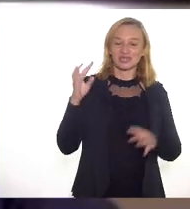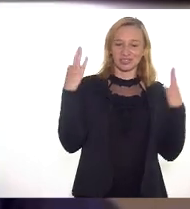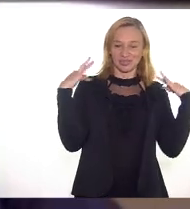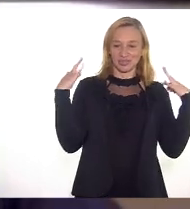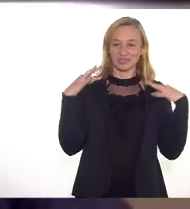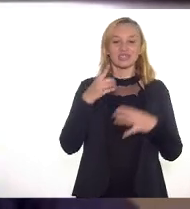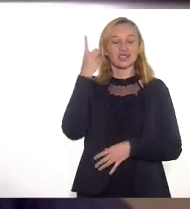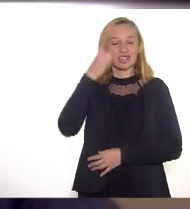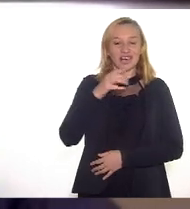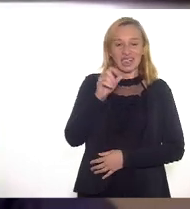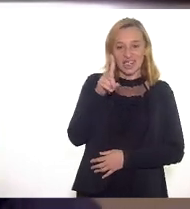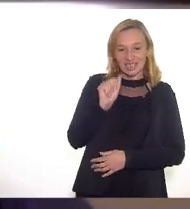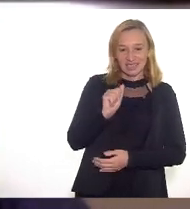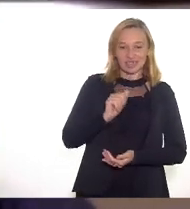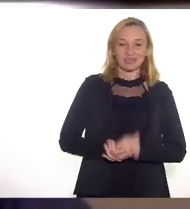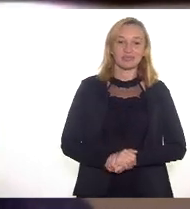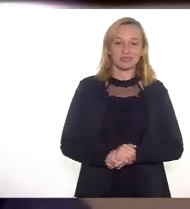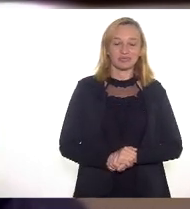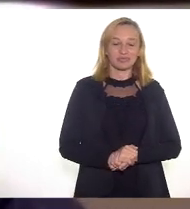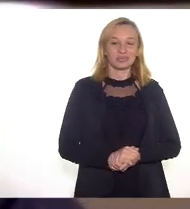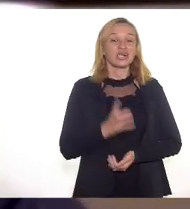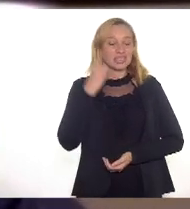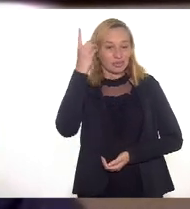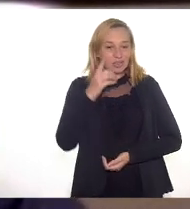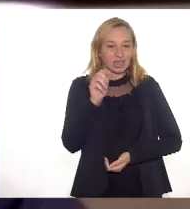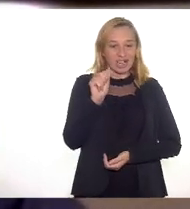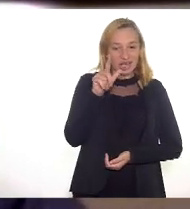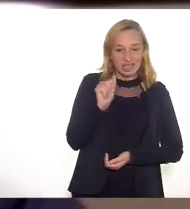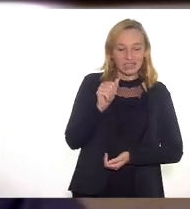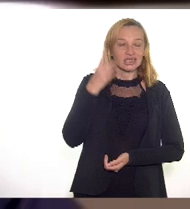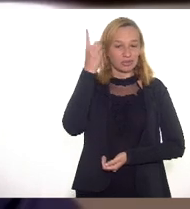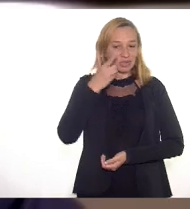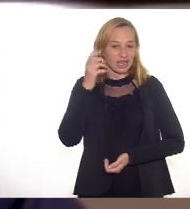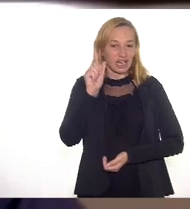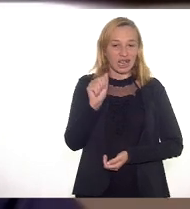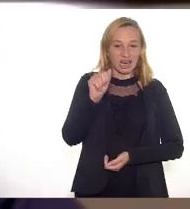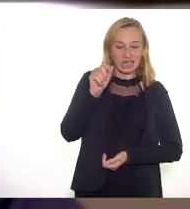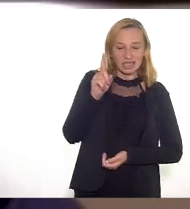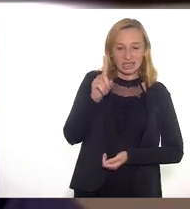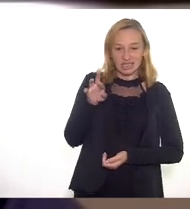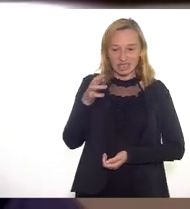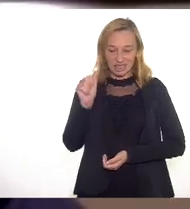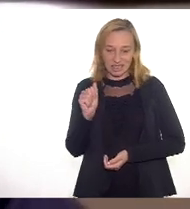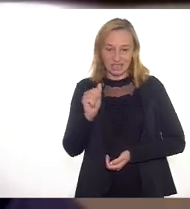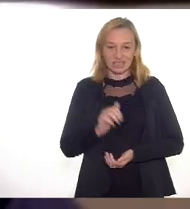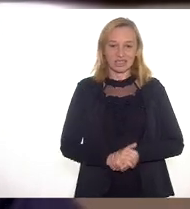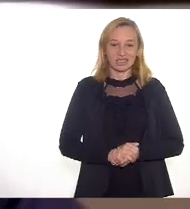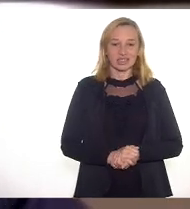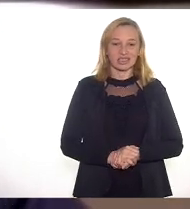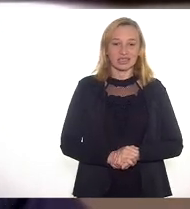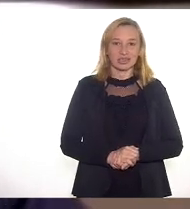Alana Passos. Deputada Alana Passos, deputada Adriana Baltazar.